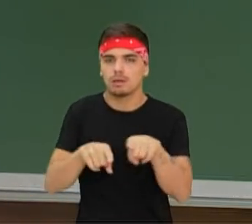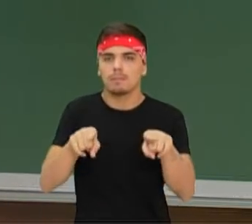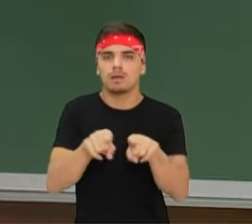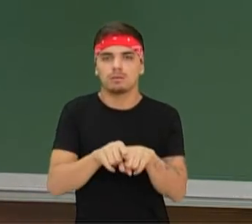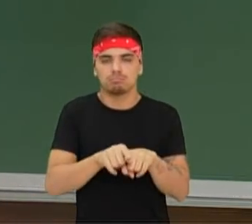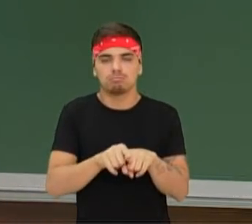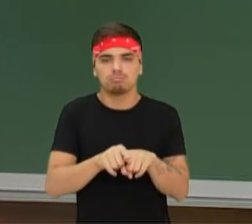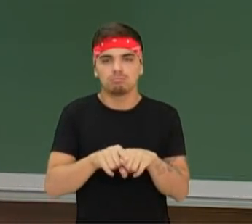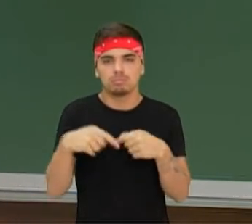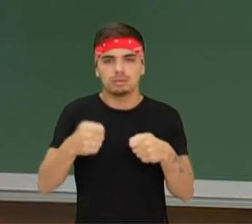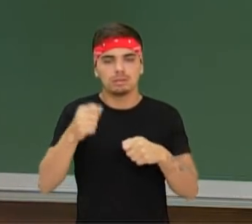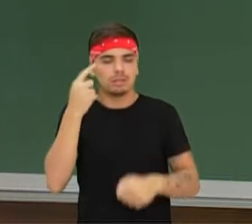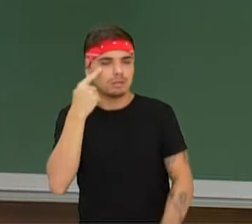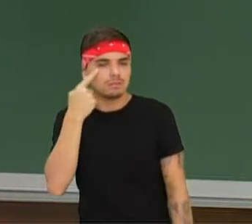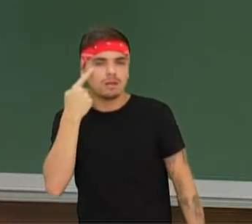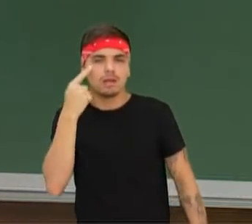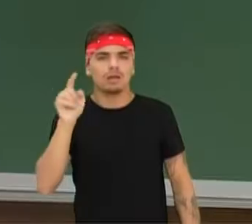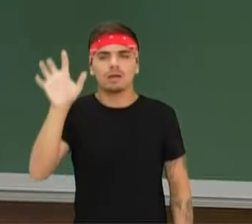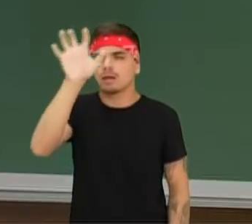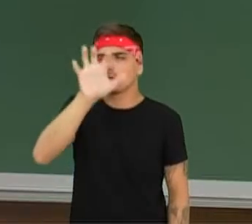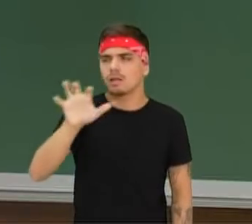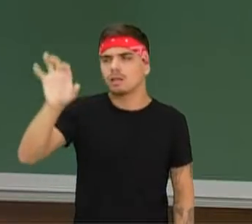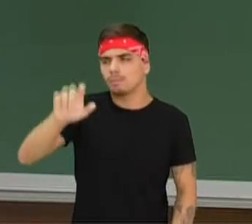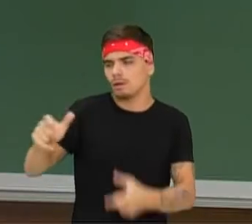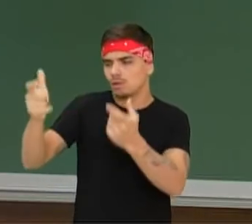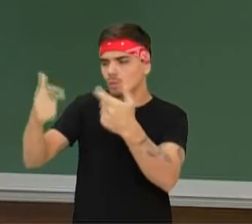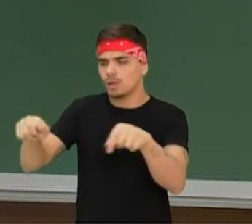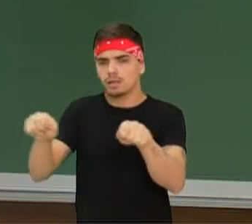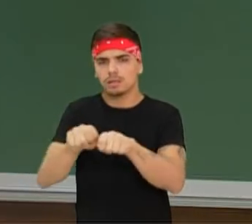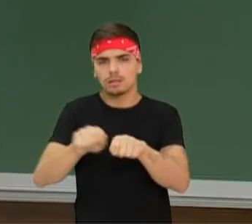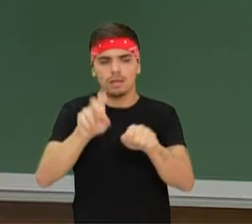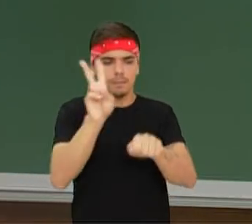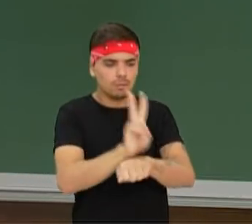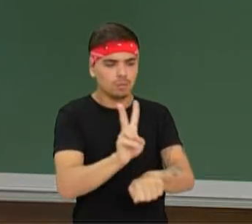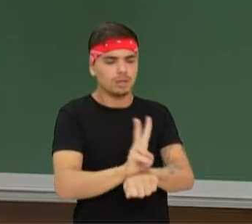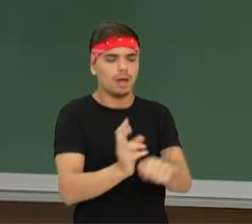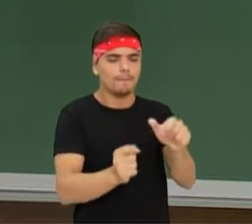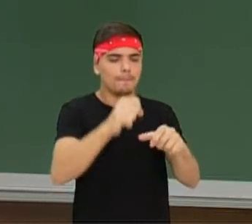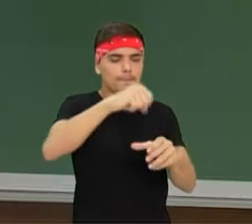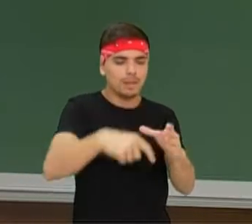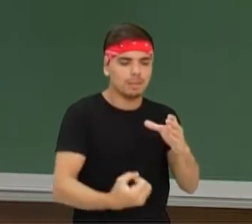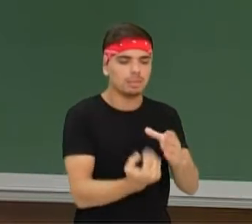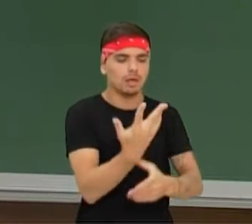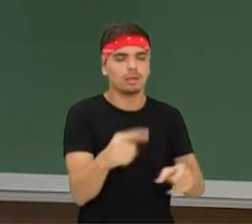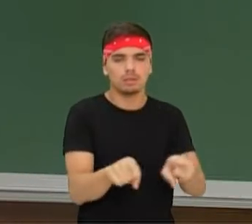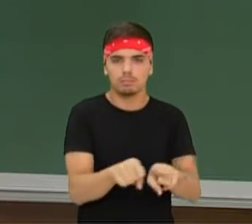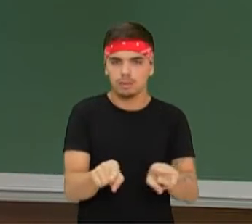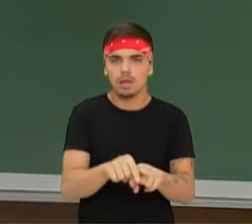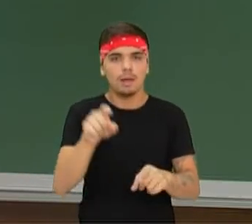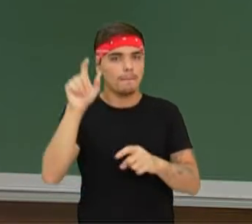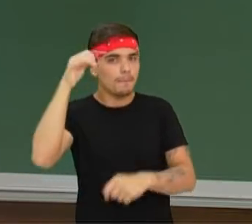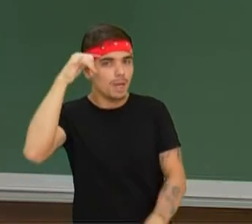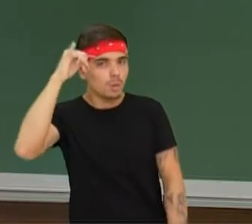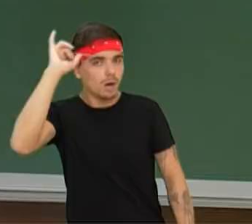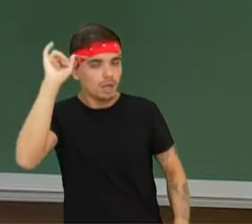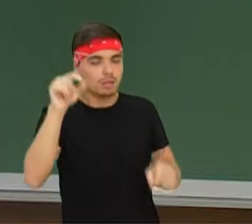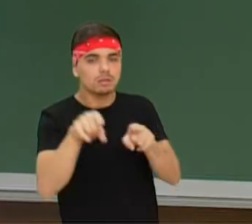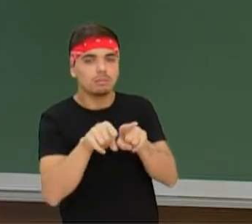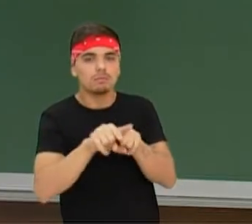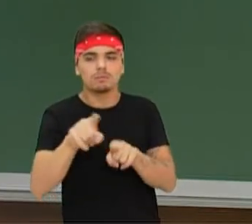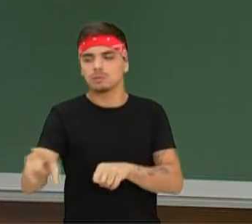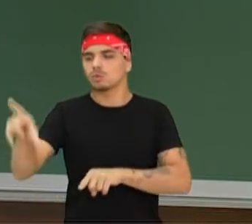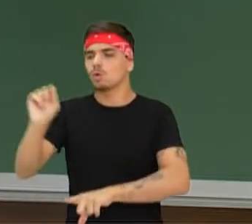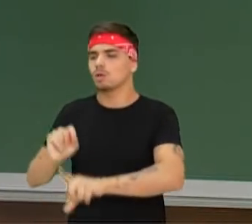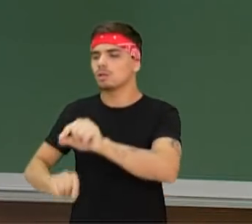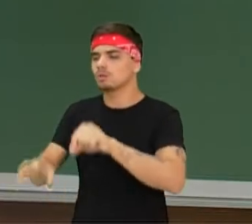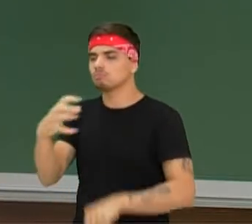de clima, né, da sua região para você saber o que você pode cultivar. Na pecuária também, né? Você vai escolher as